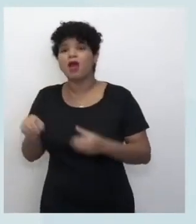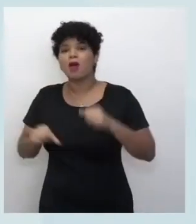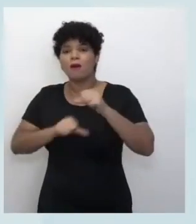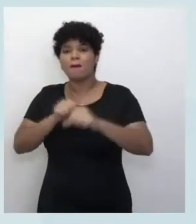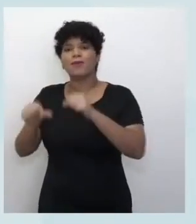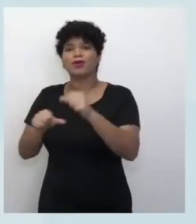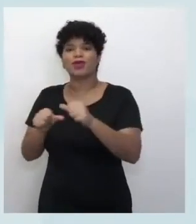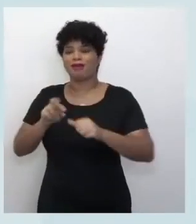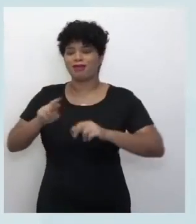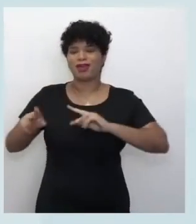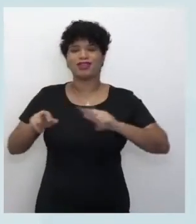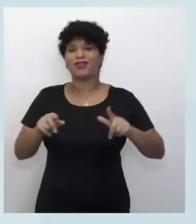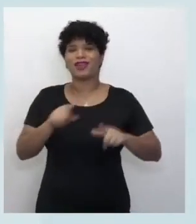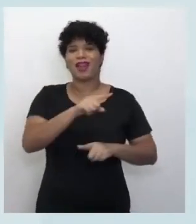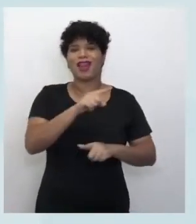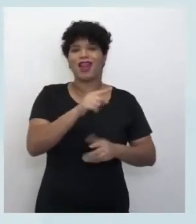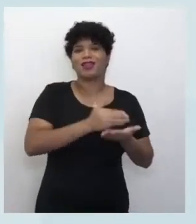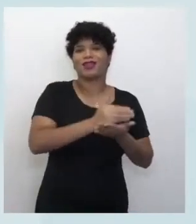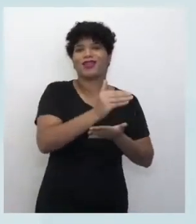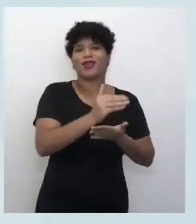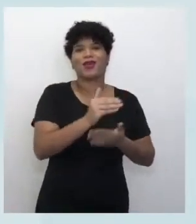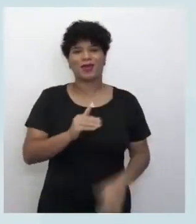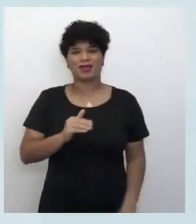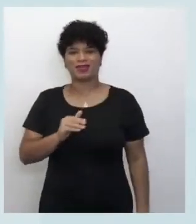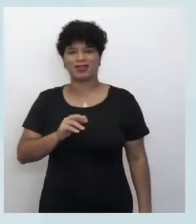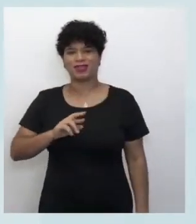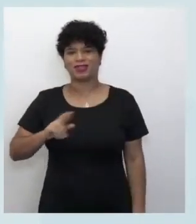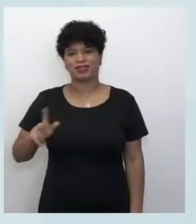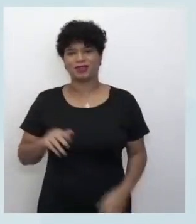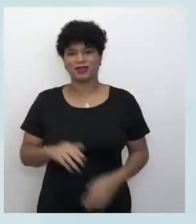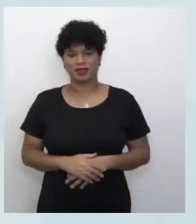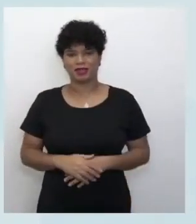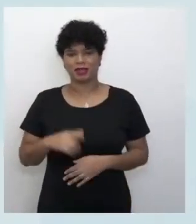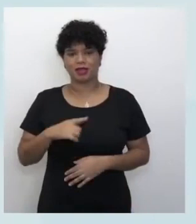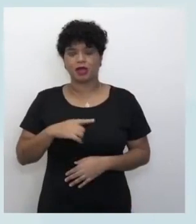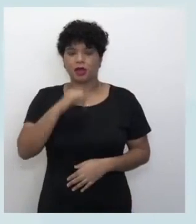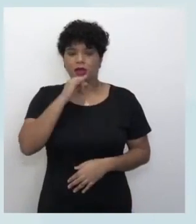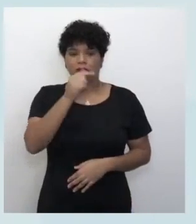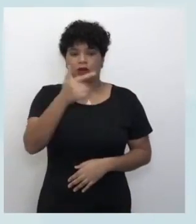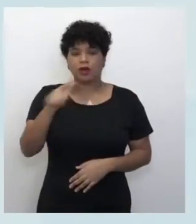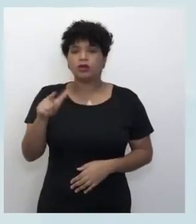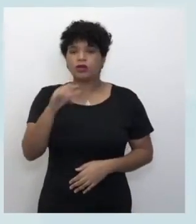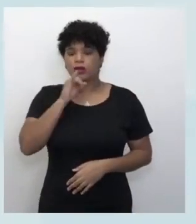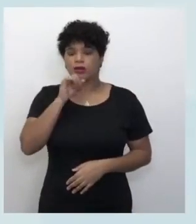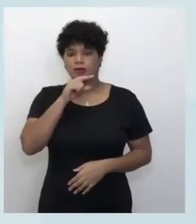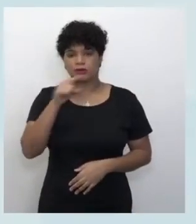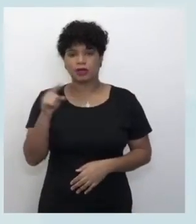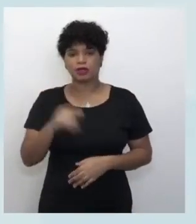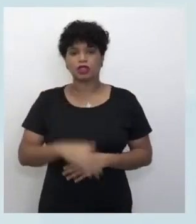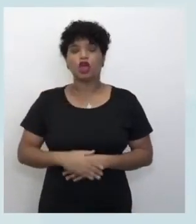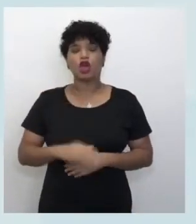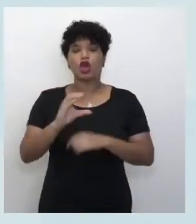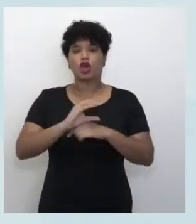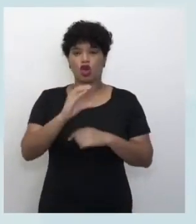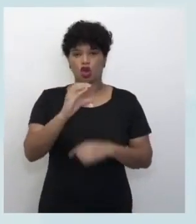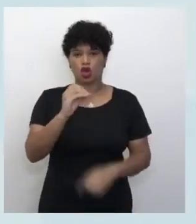substâncias diferentes daquelas presentes no estado inicial. Aqui nós temos um outro exemplo, né? O cobre, ele reage